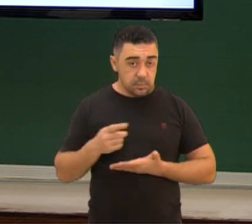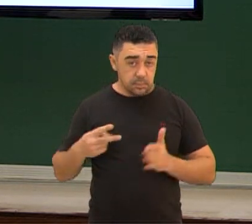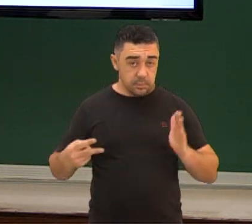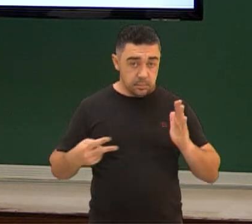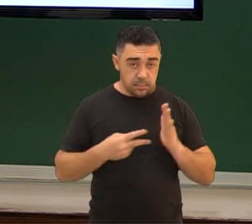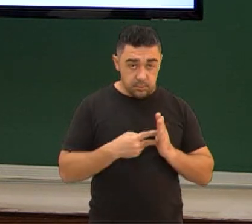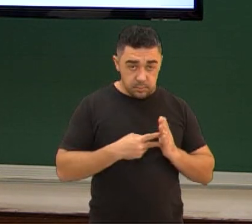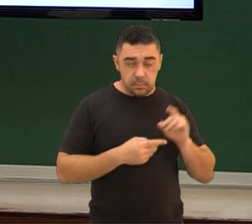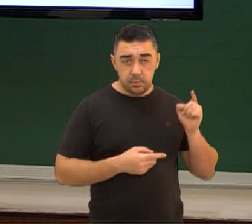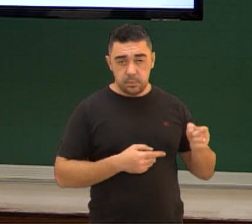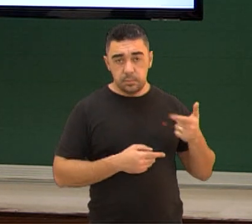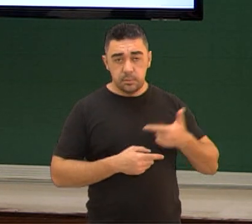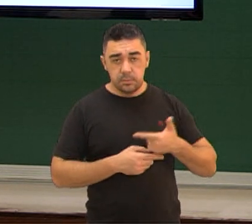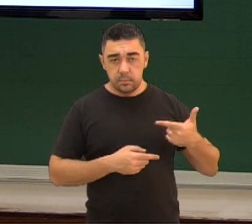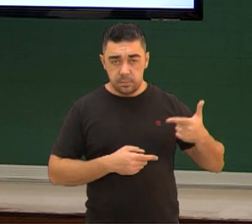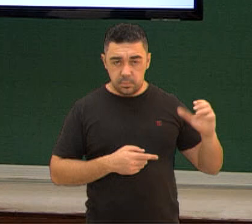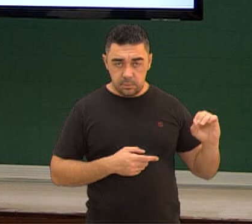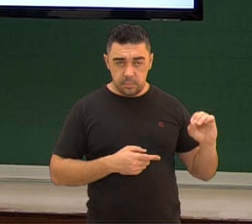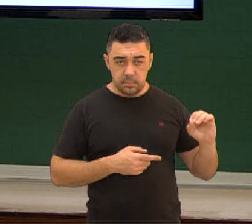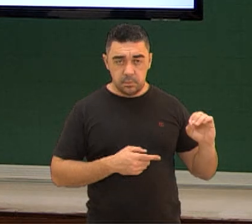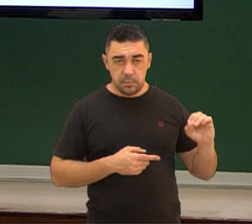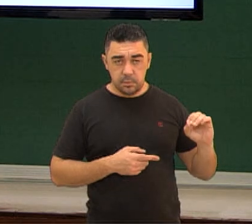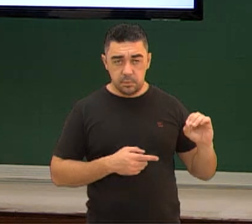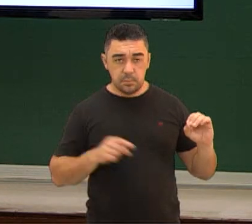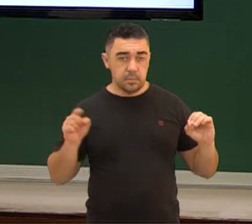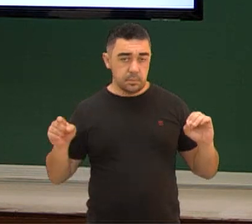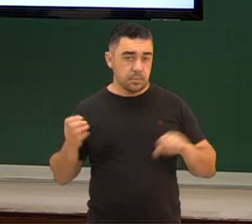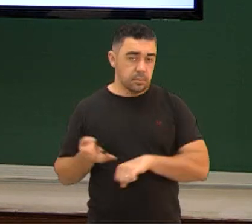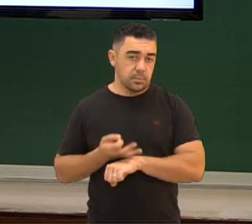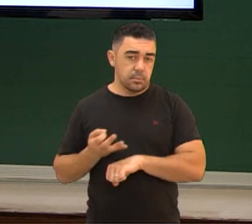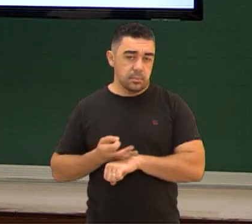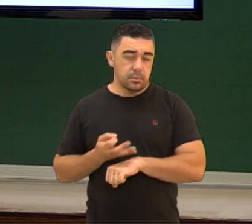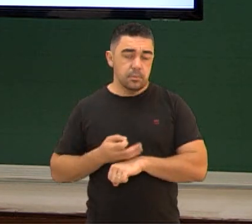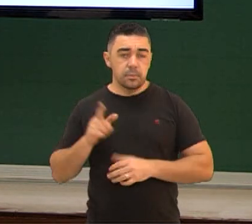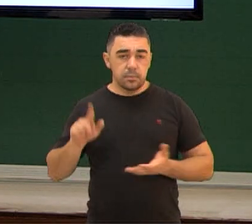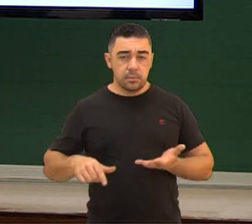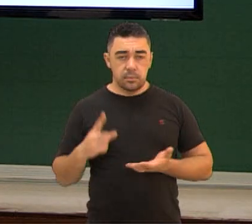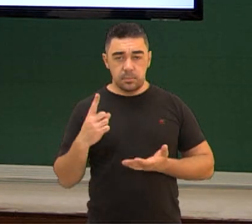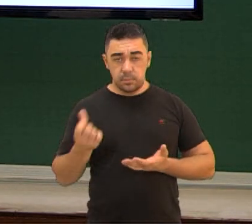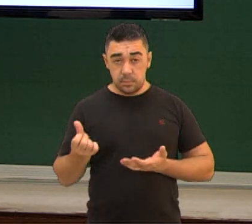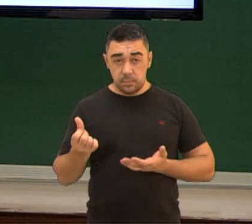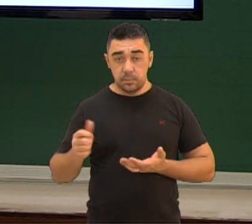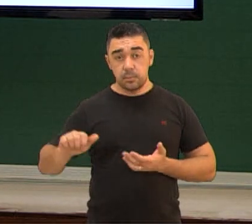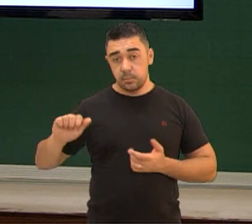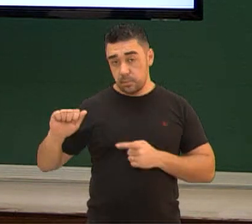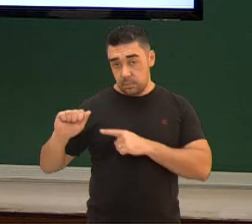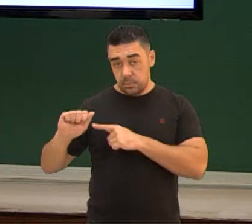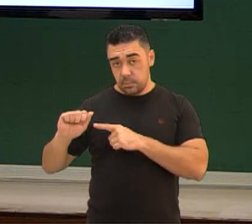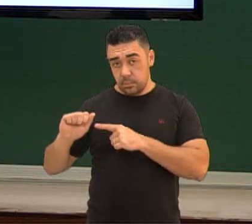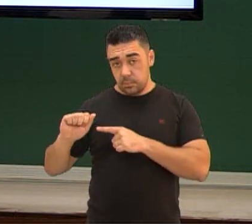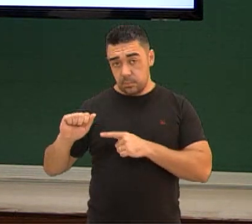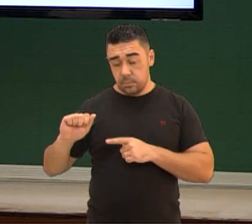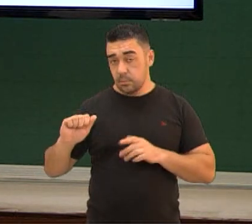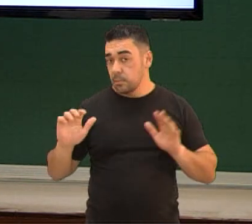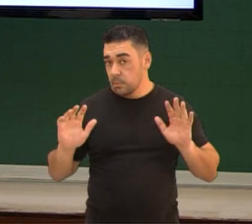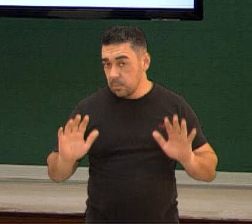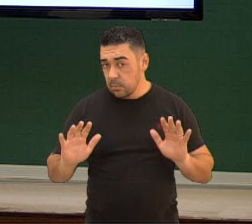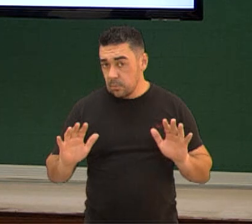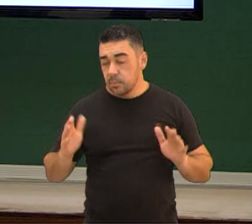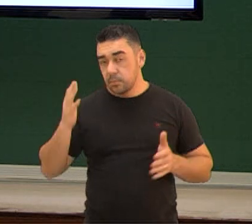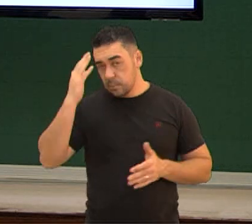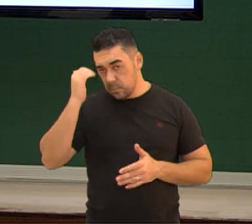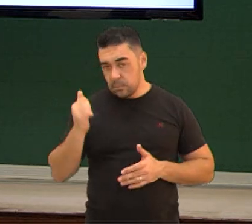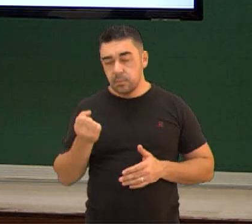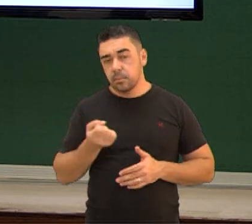ligar 220 volts essa máquina, com essa resistência, a corrente vai ser 16 amperes. Agora que eu tenho a